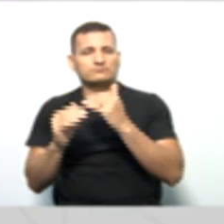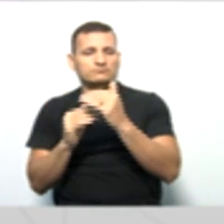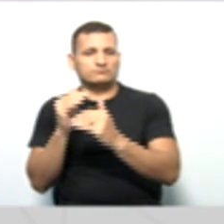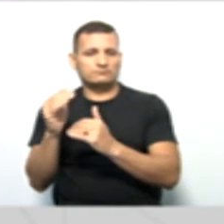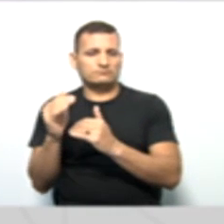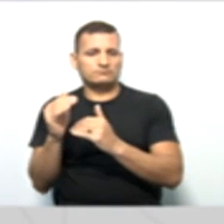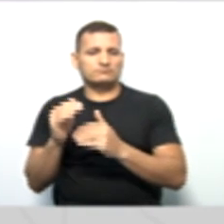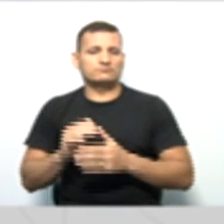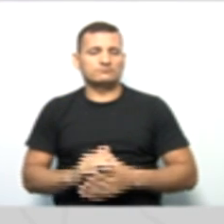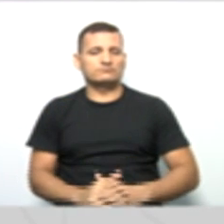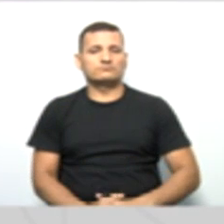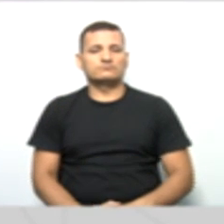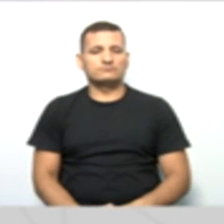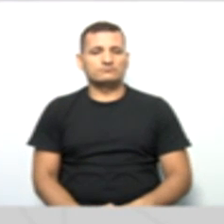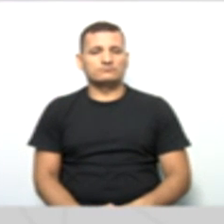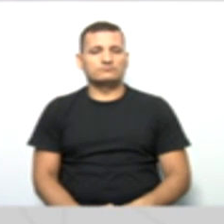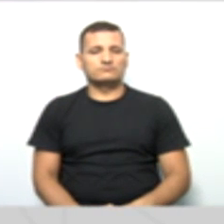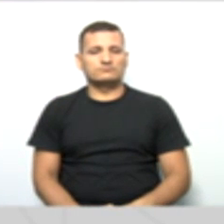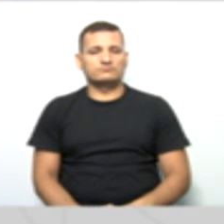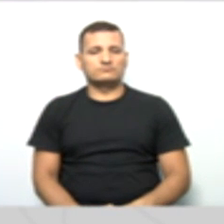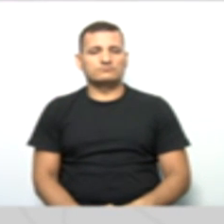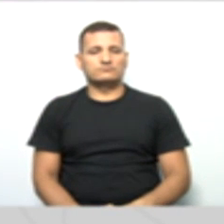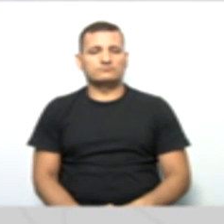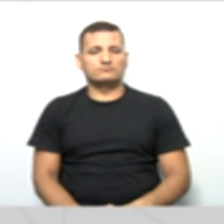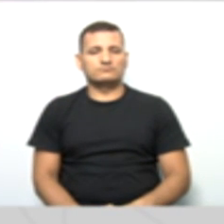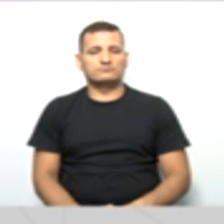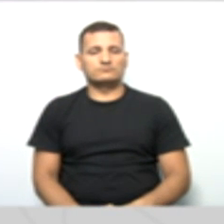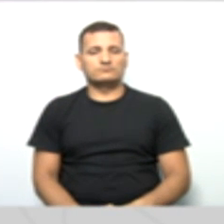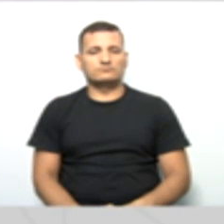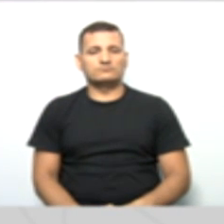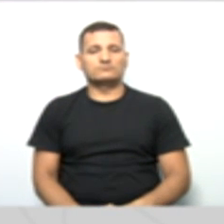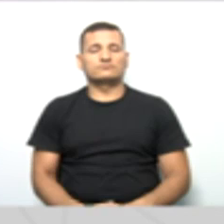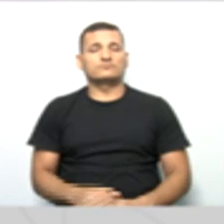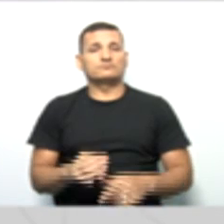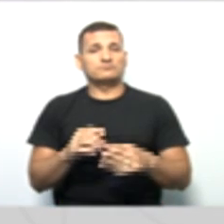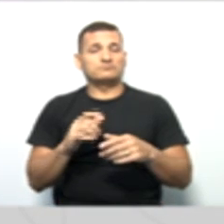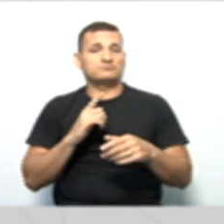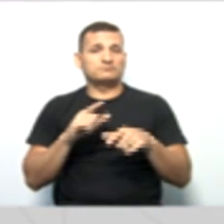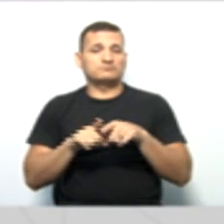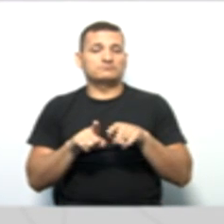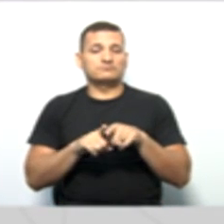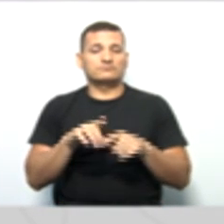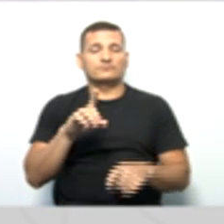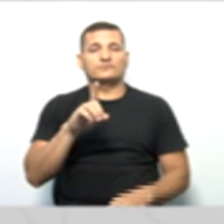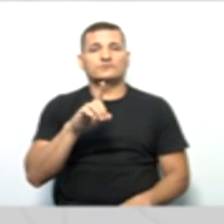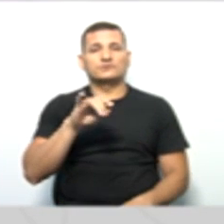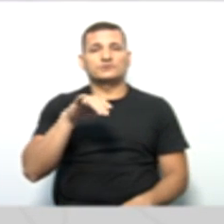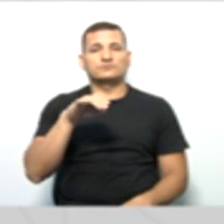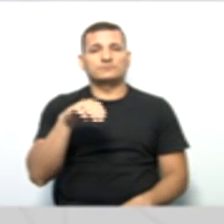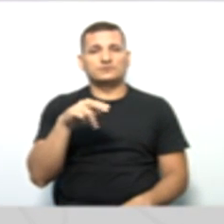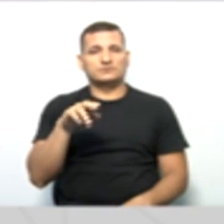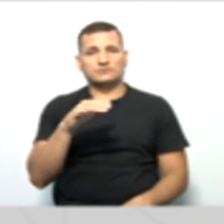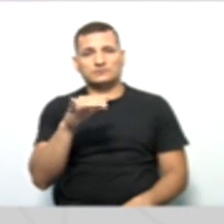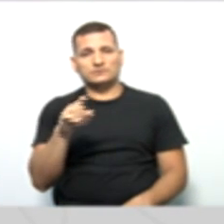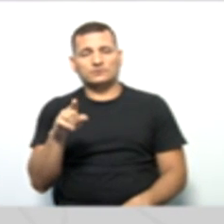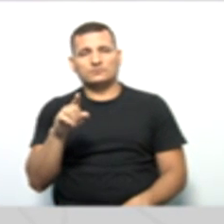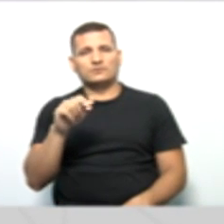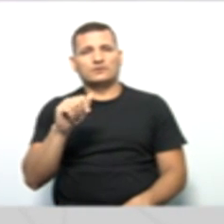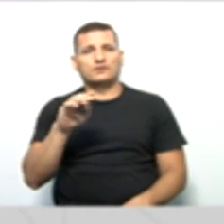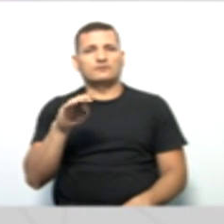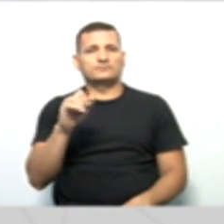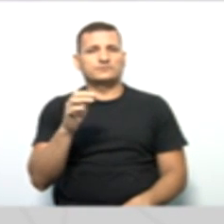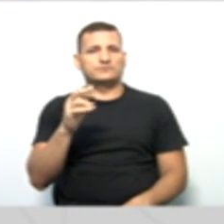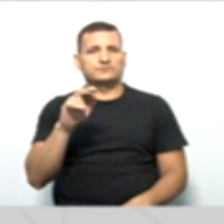vou executando as atividades. E aí a gente tem o quê? A dimensão de abstração. Tá? Ó, representa o nível